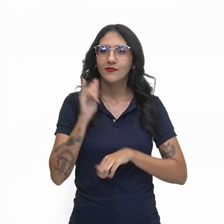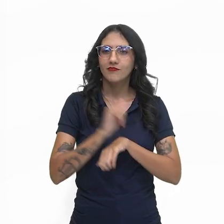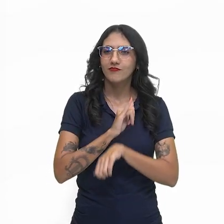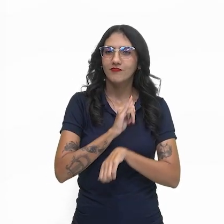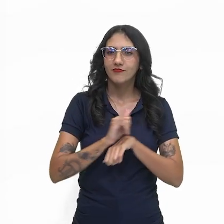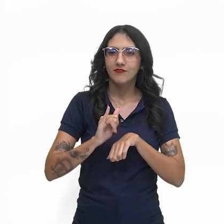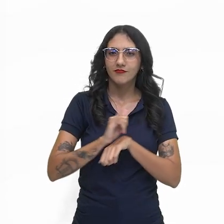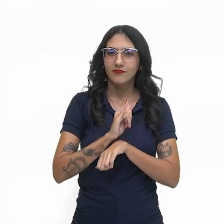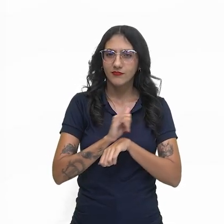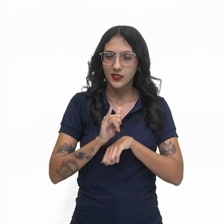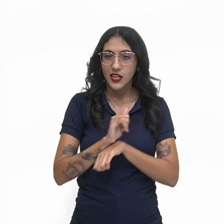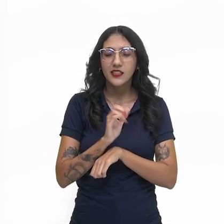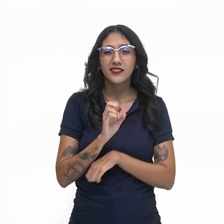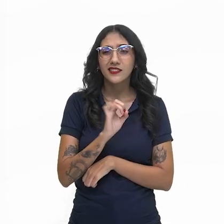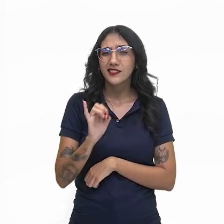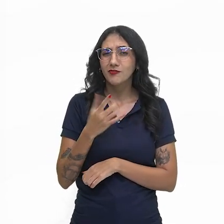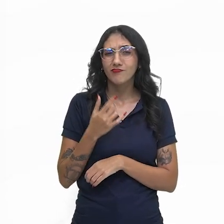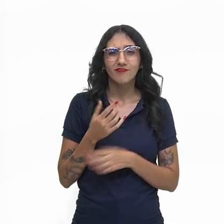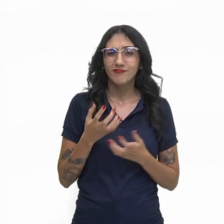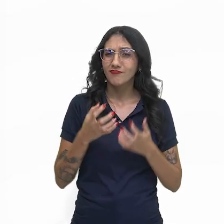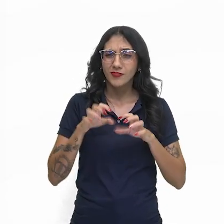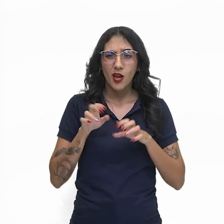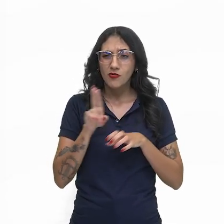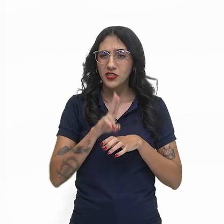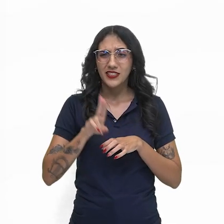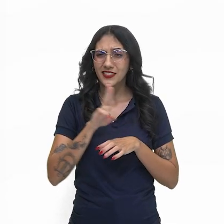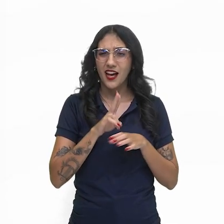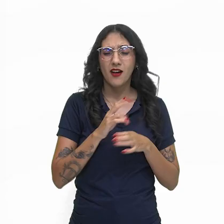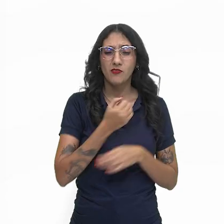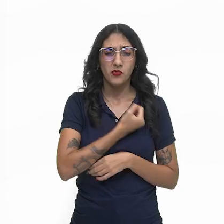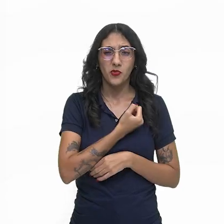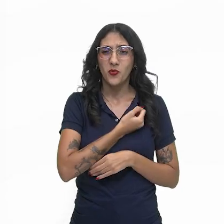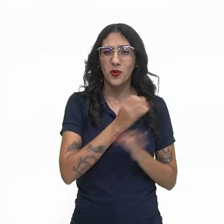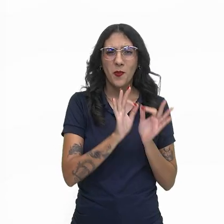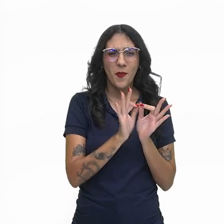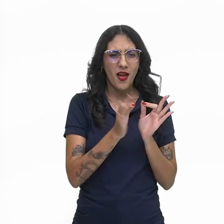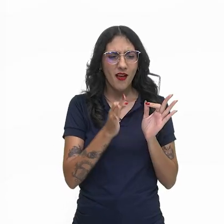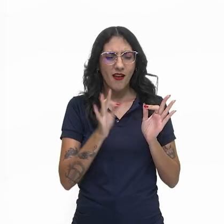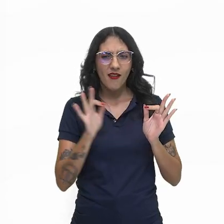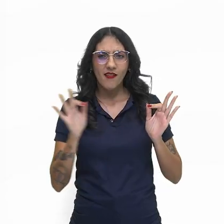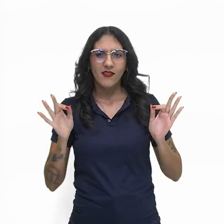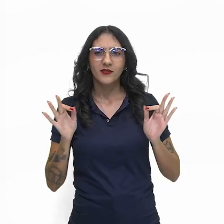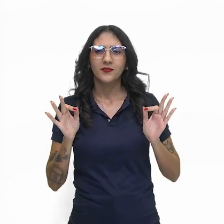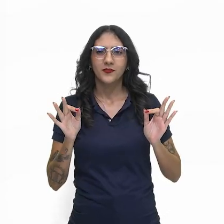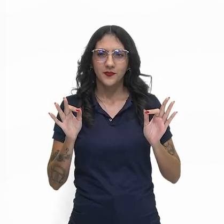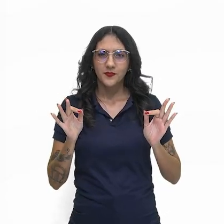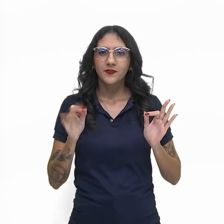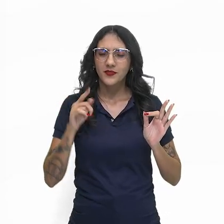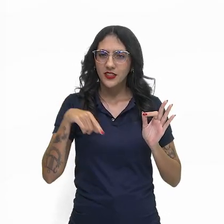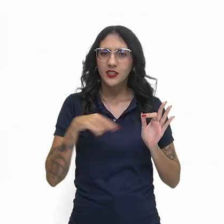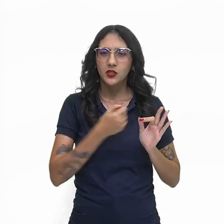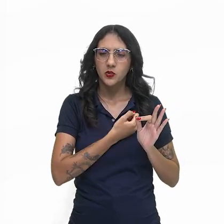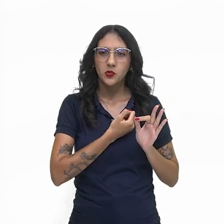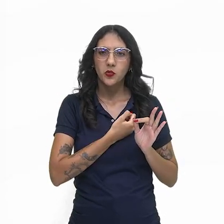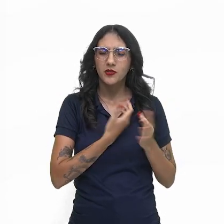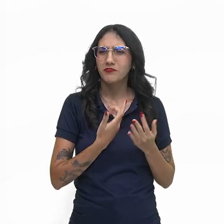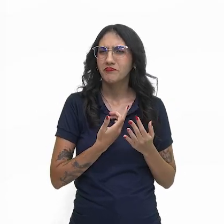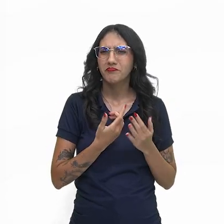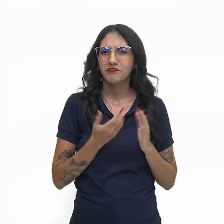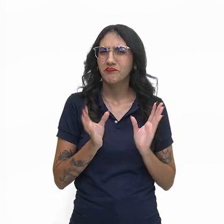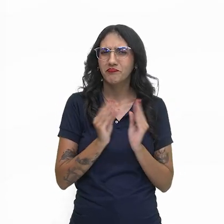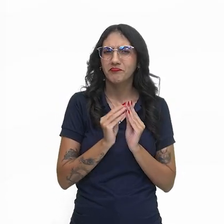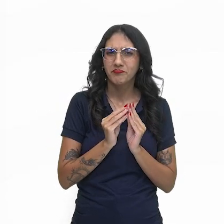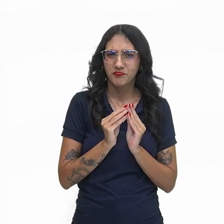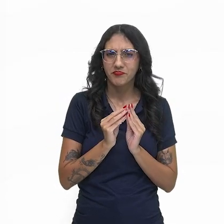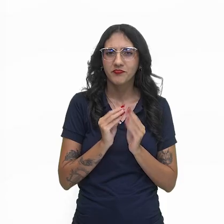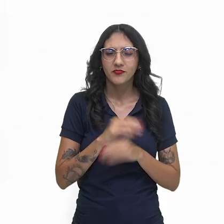utilizada quando não se quer utilizar todas as casas decimais de um número. Ou seja,